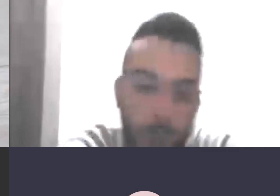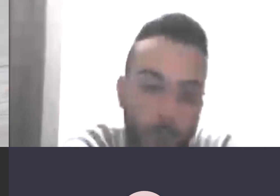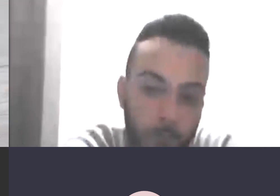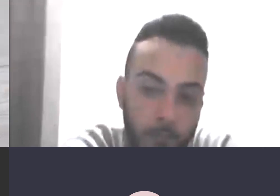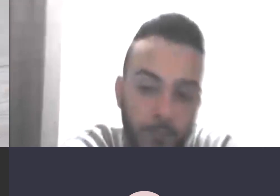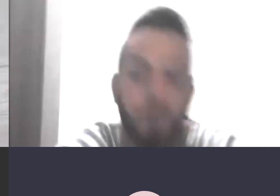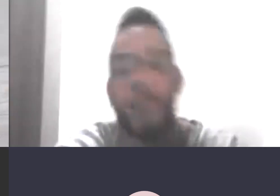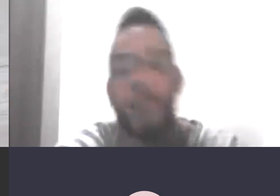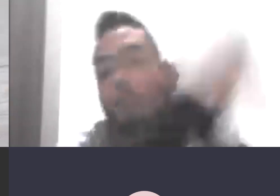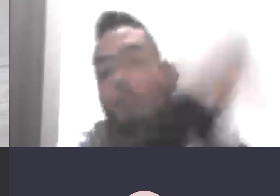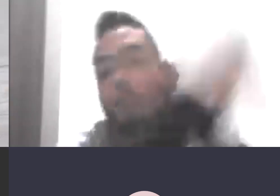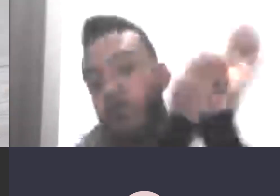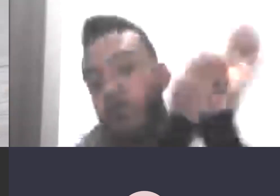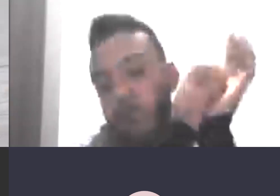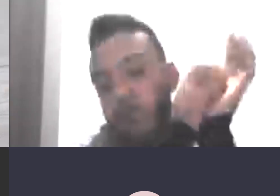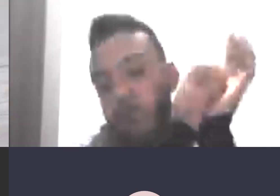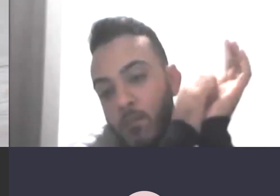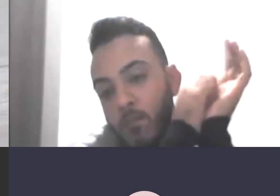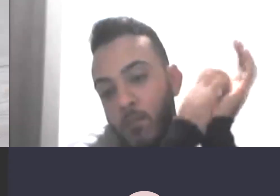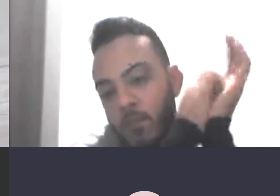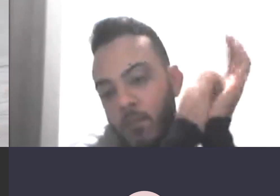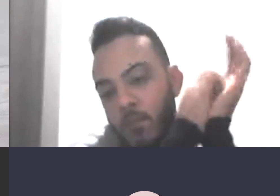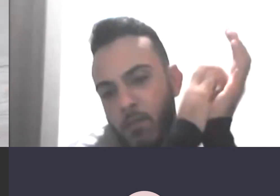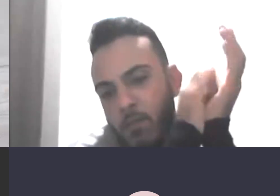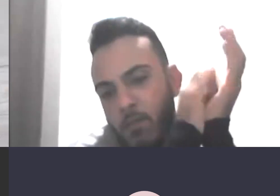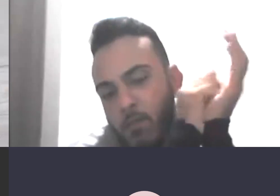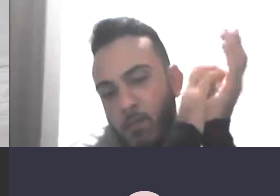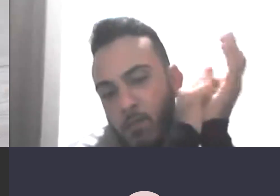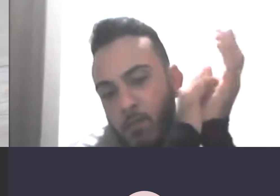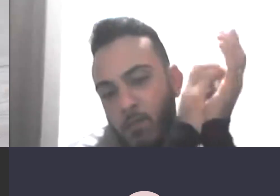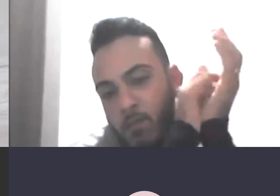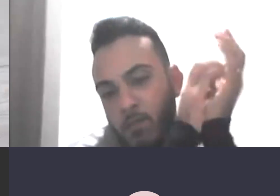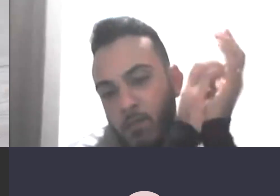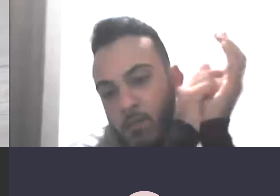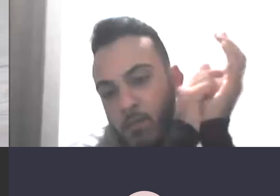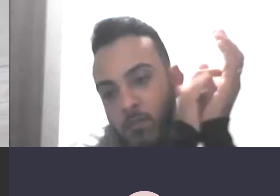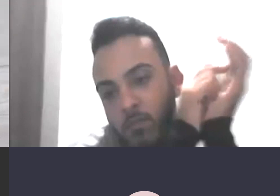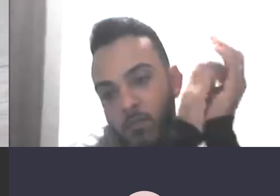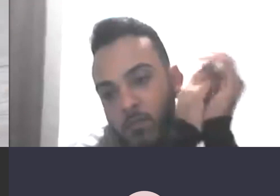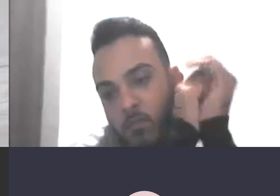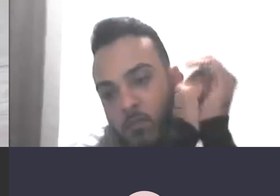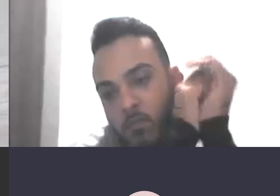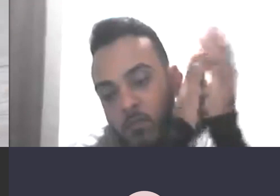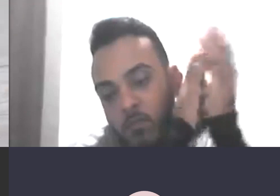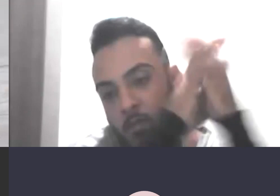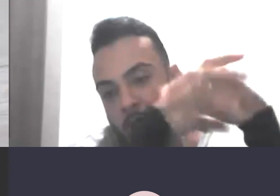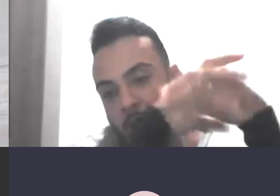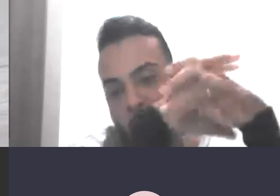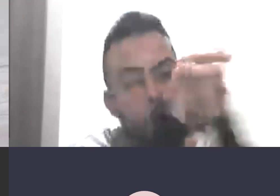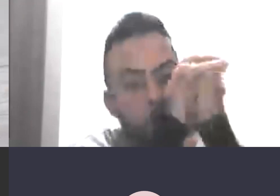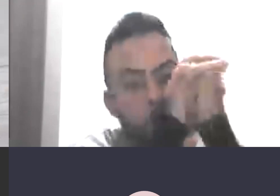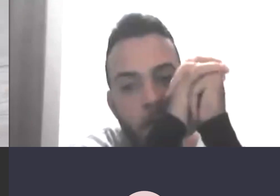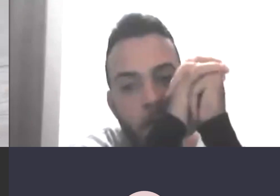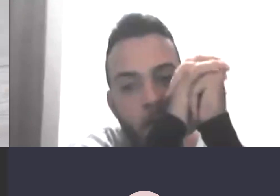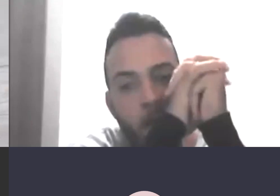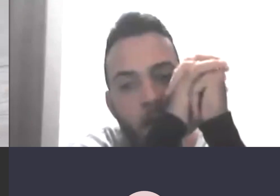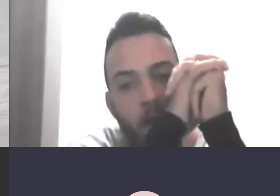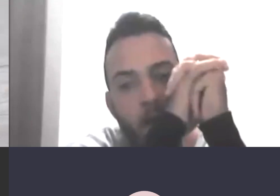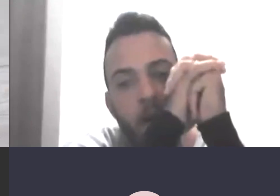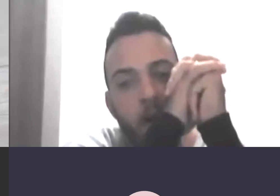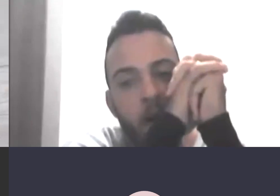estudando meteorologia, depois estuda desenho técnico. Enfim, é muito amplo, né? A gama é muito